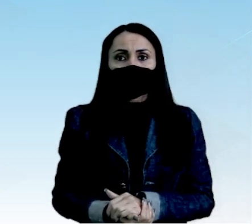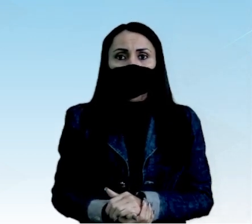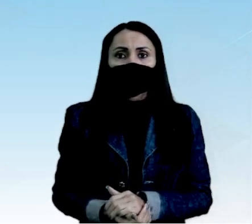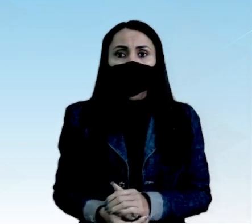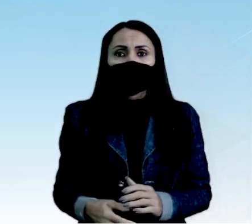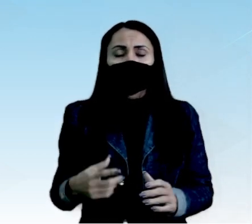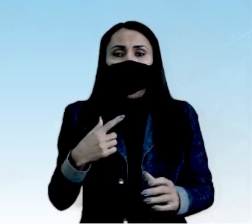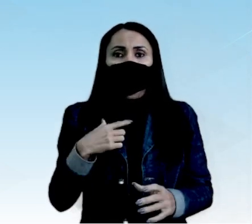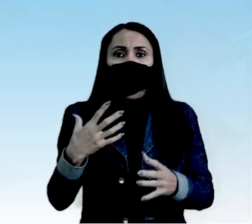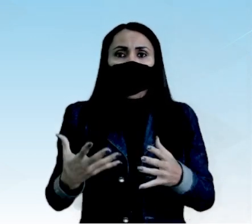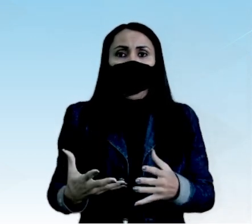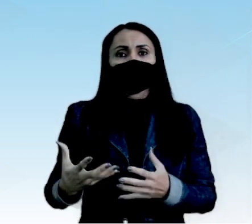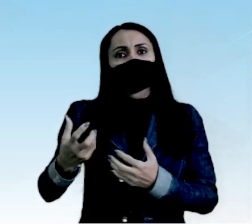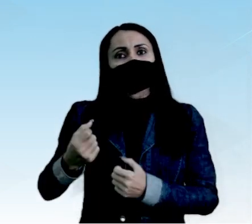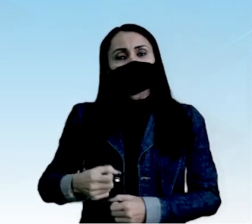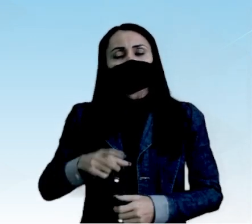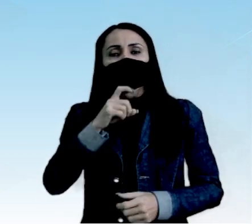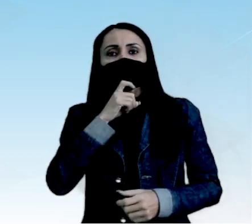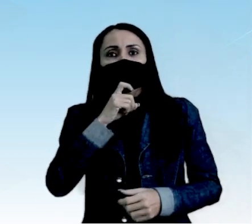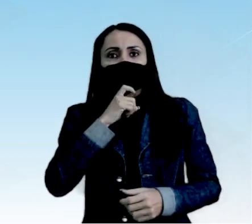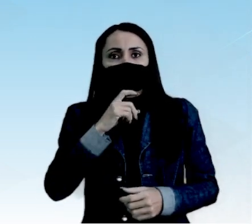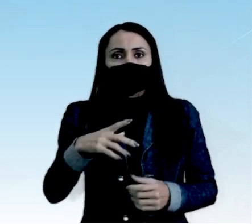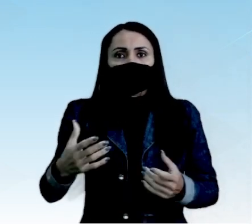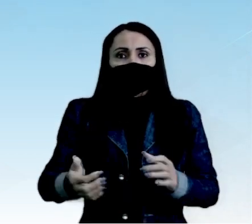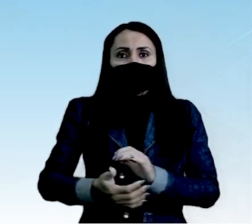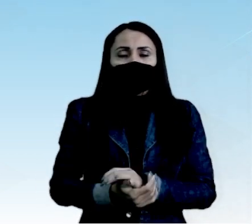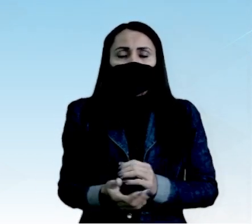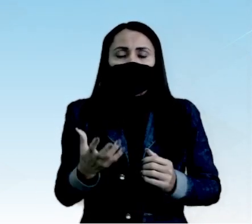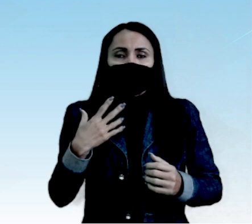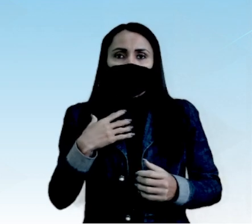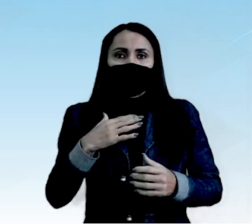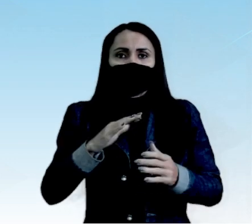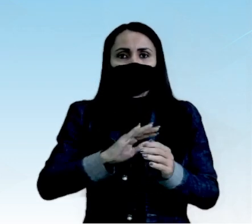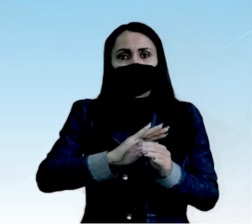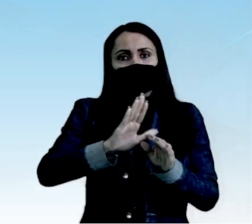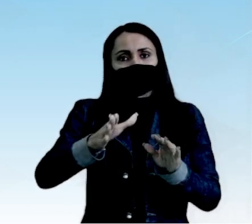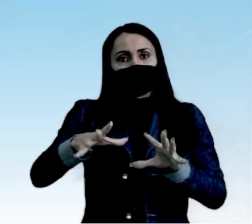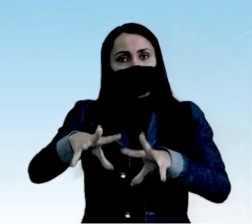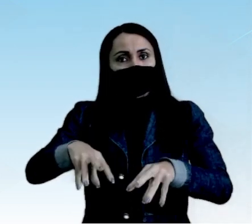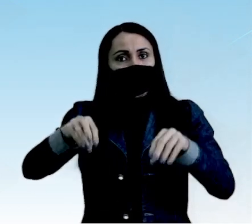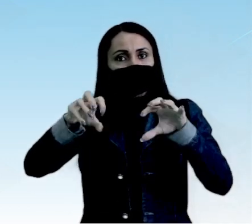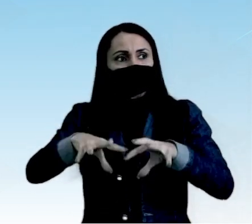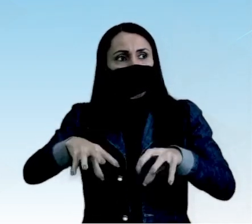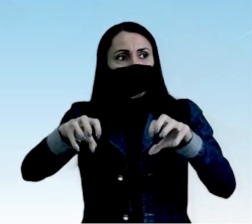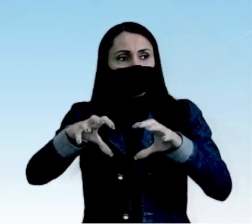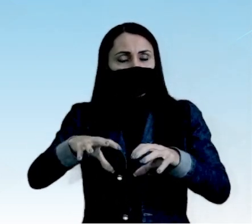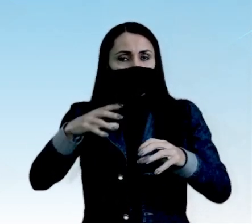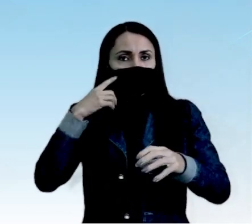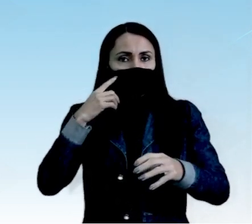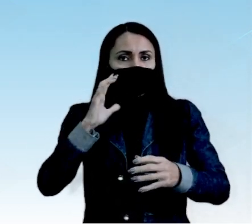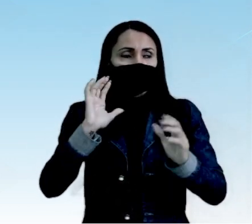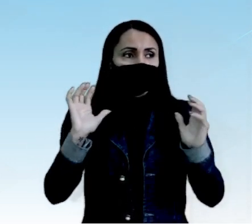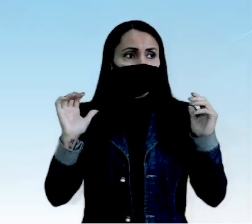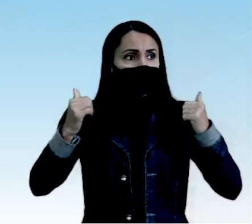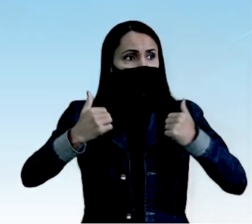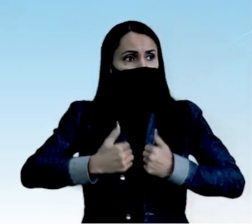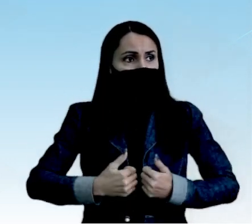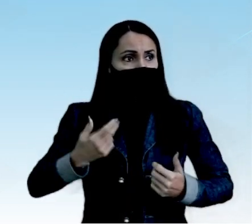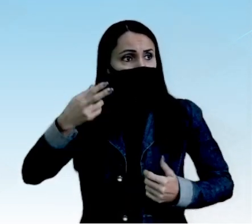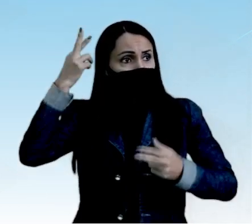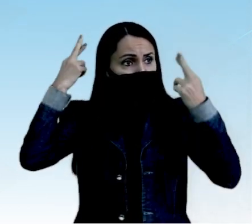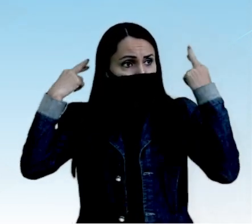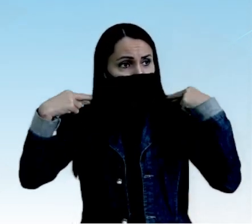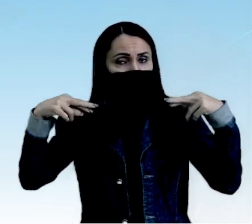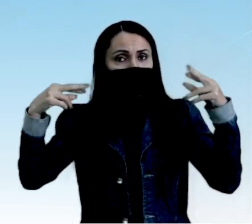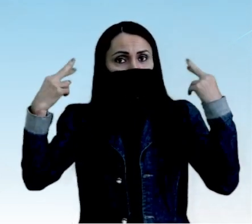para eu poder me aquecer no inverno e a lã que eles já faziam também, o tecido a partir disso. Tá aí o carneiro, né? A gente vê